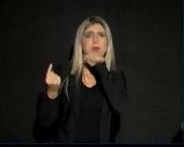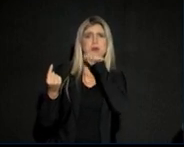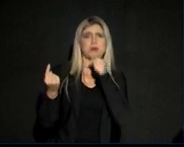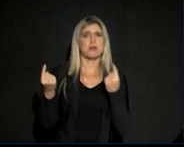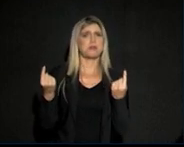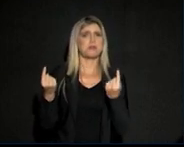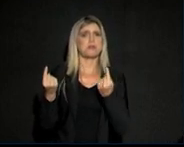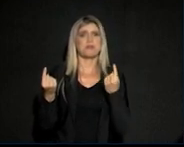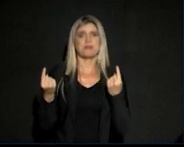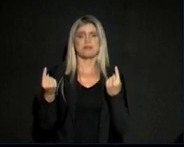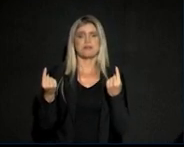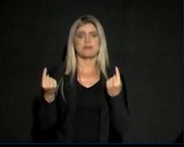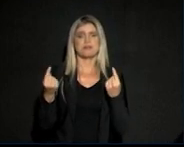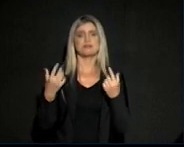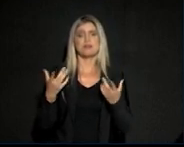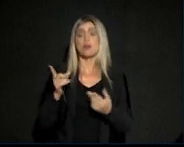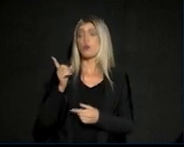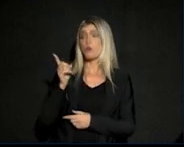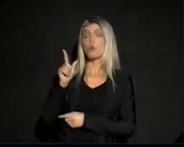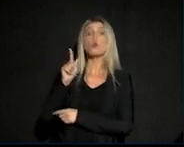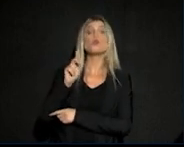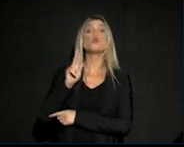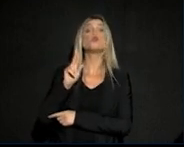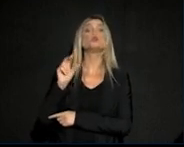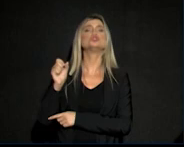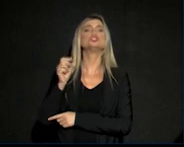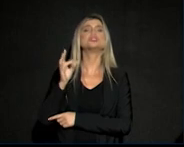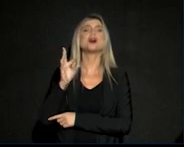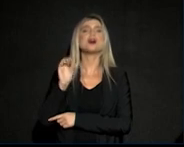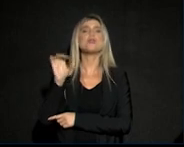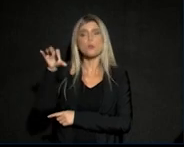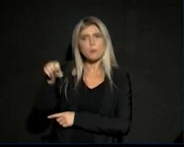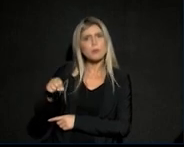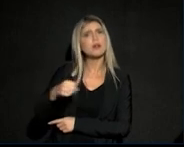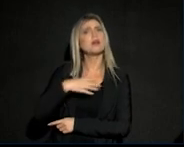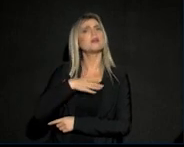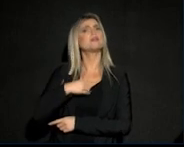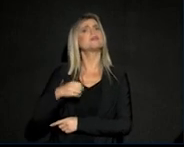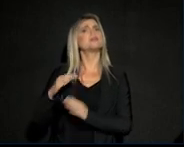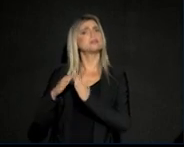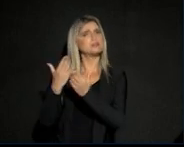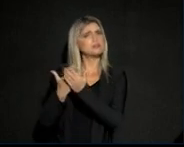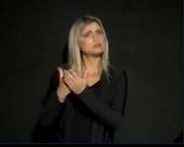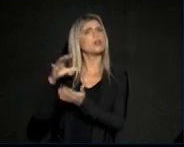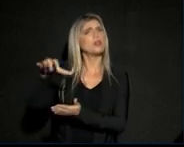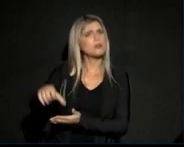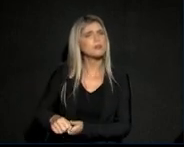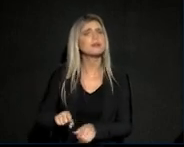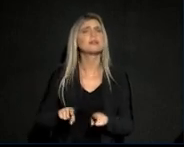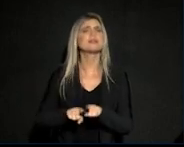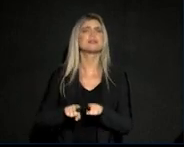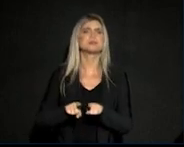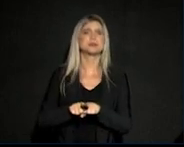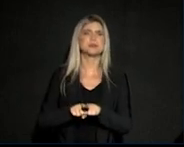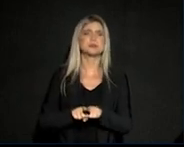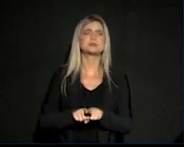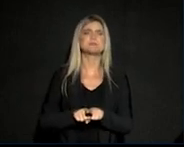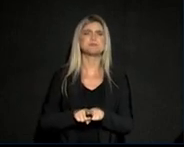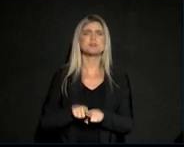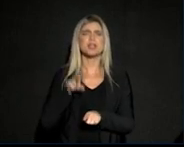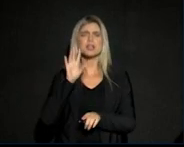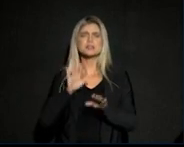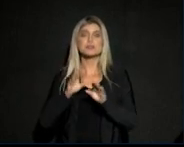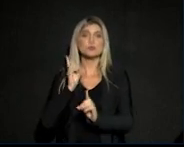empresa tem que estar apoiando Gustavo pega a filha dele na escola às vezes a gente se encontra na porta de manhã porque os filhos estudam na mesma escola em Brasília